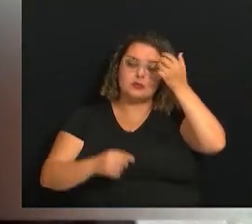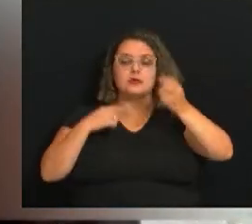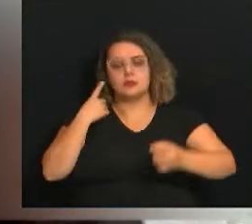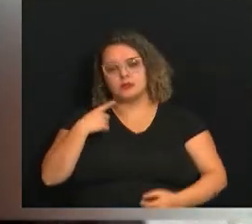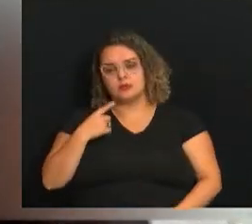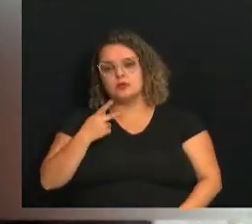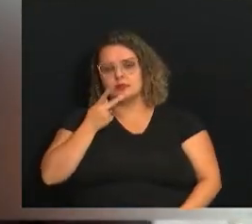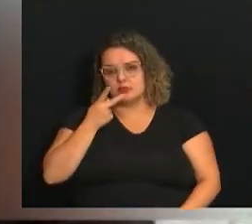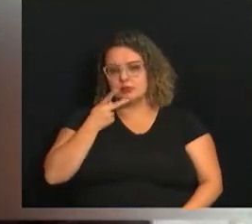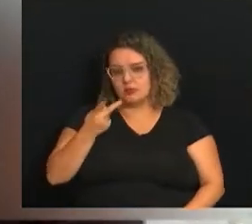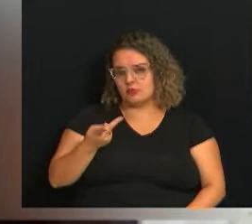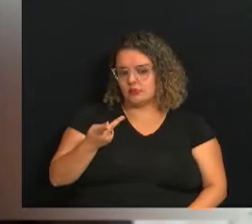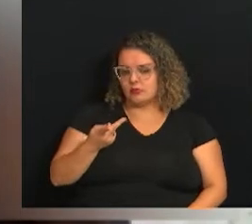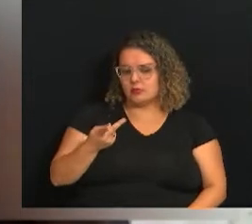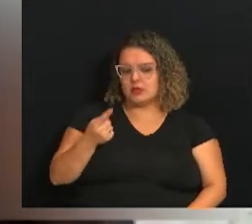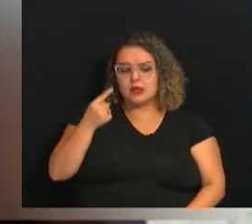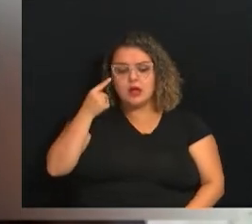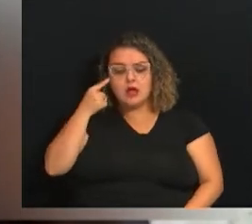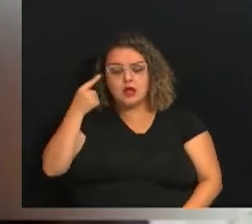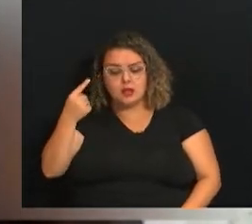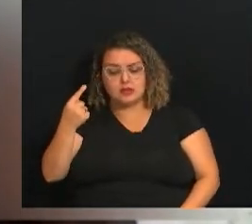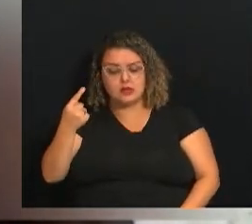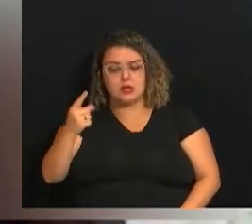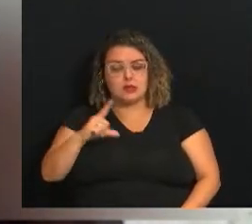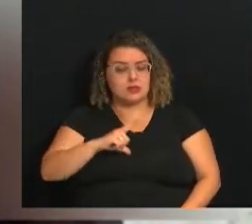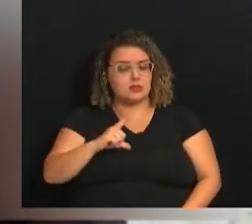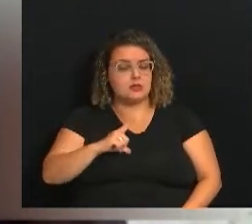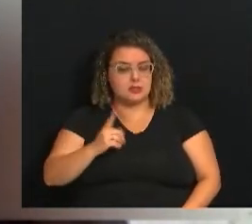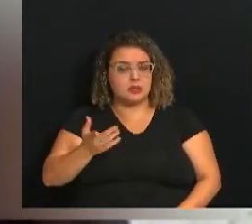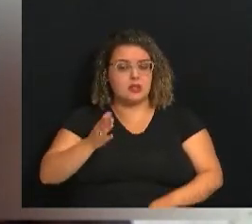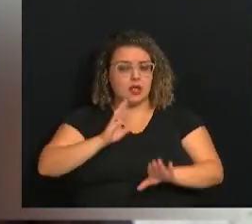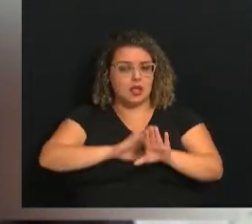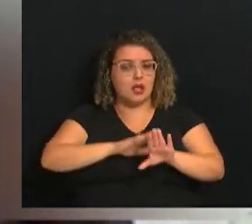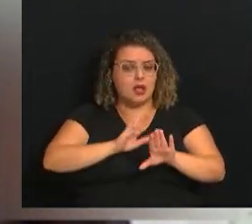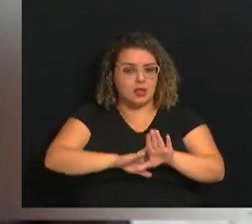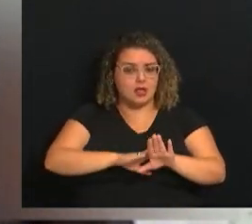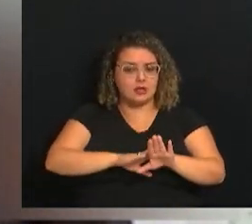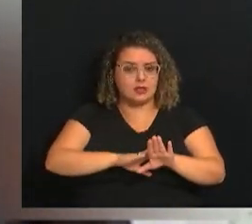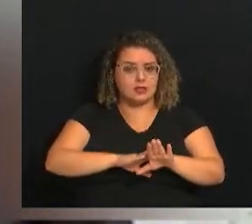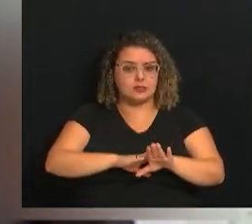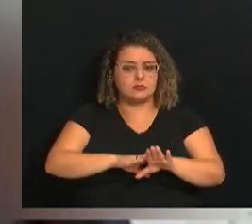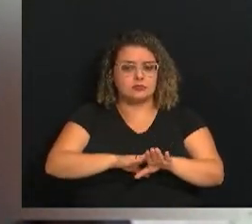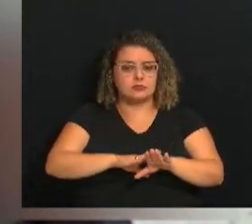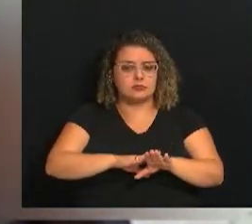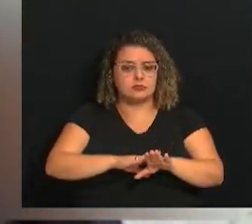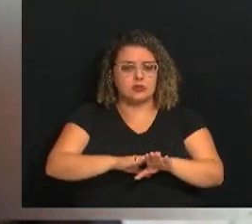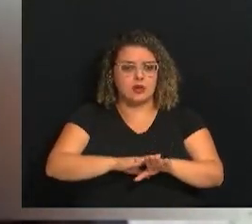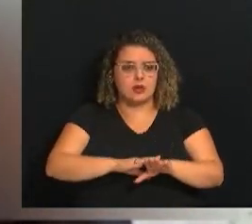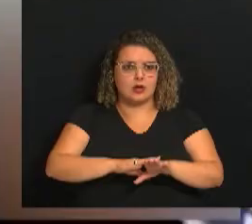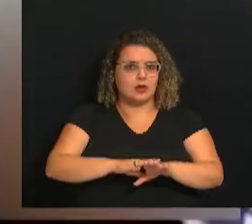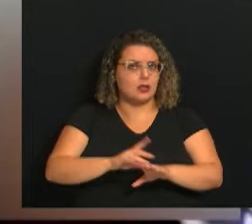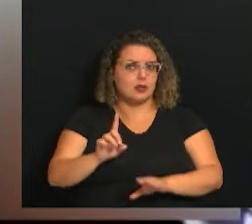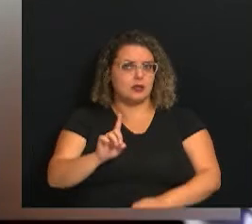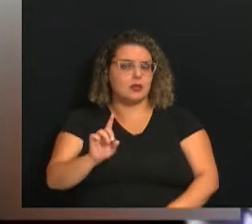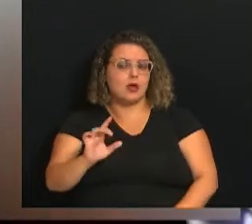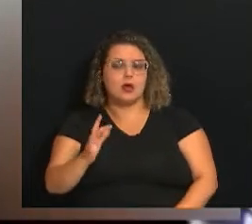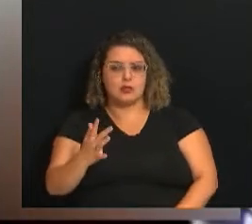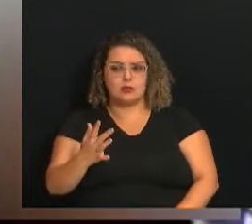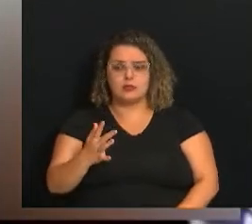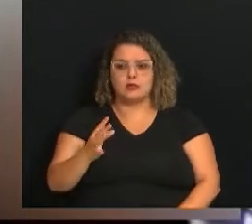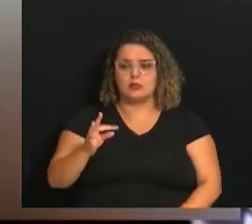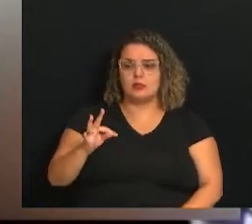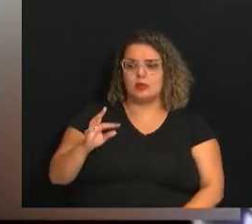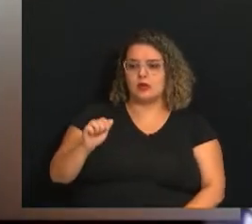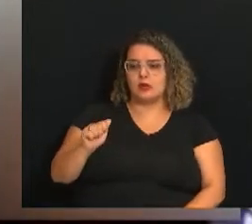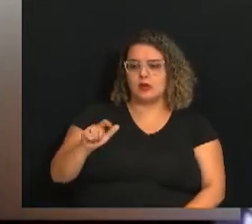mas a impressão que se tem é que as atitudes, as ações, é como se isso não aconteceu. Thalita Pereira, que